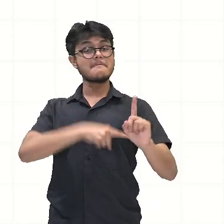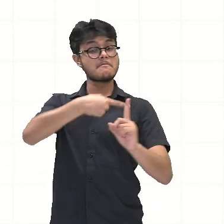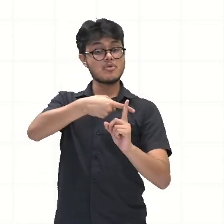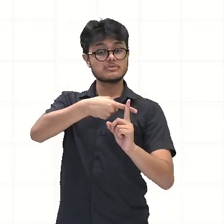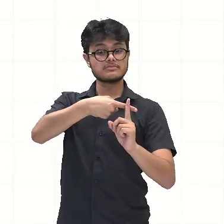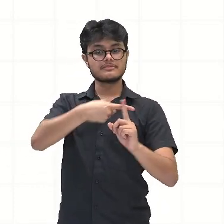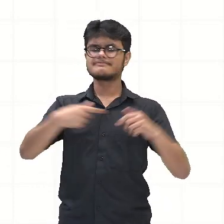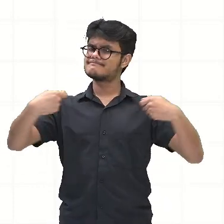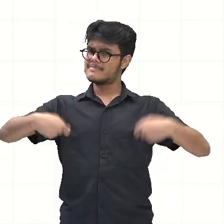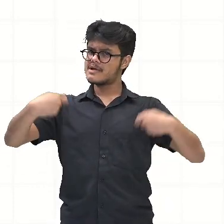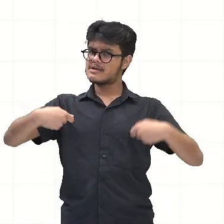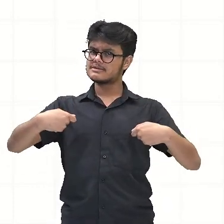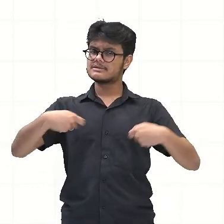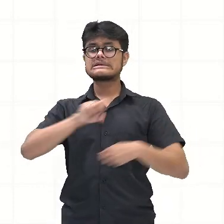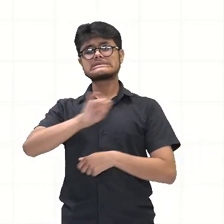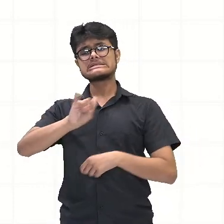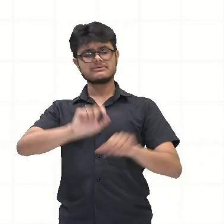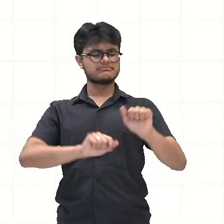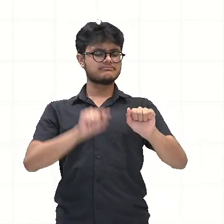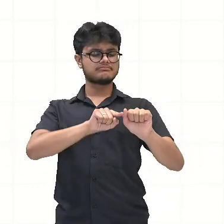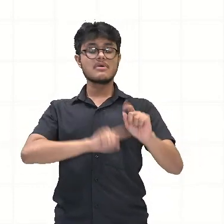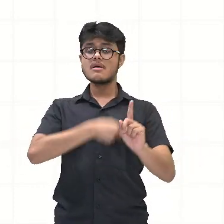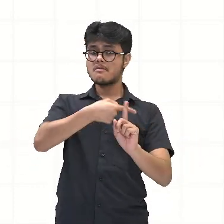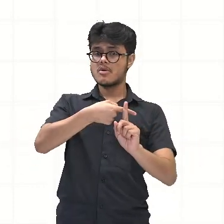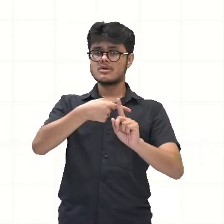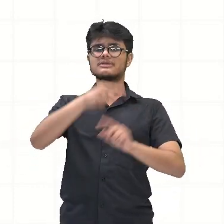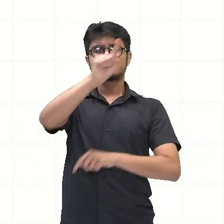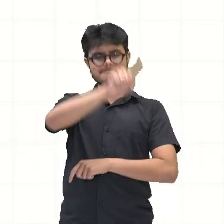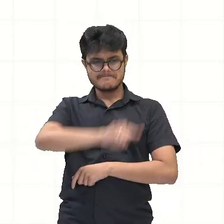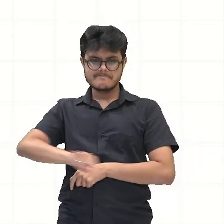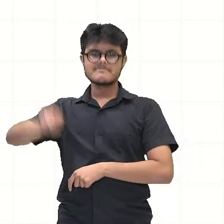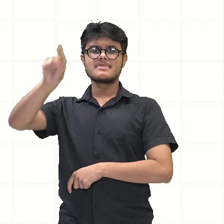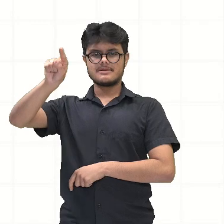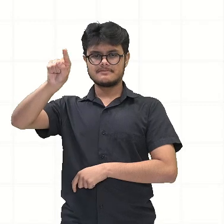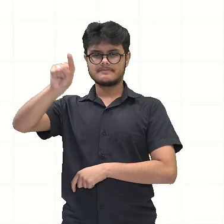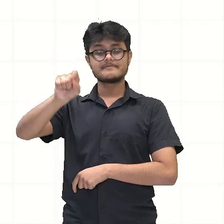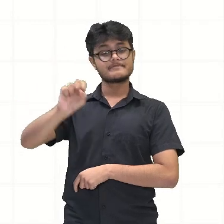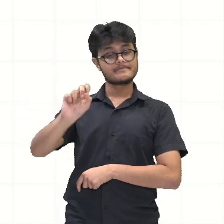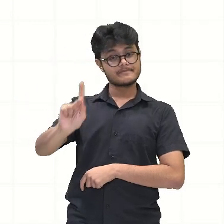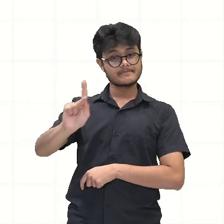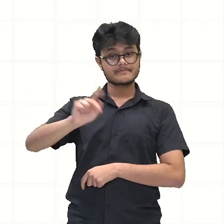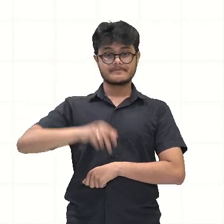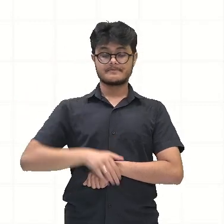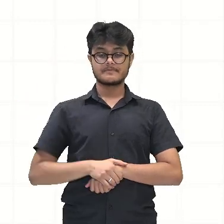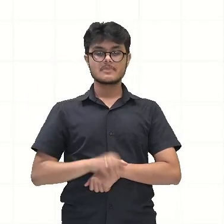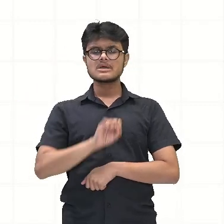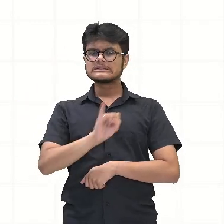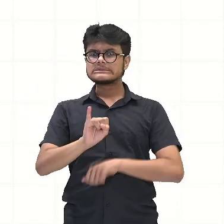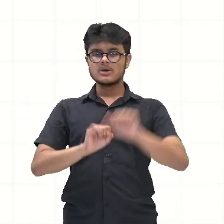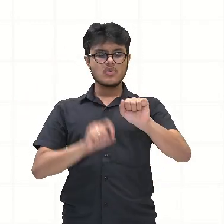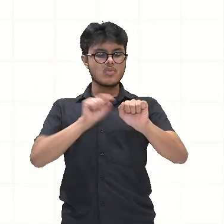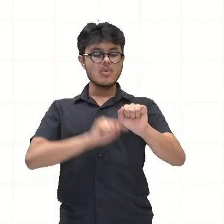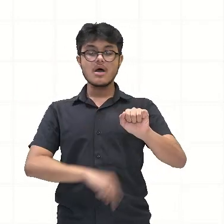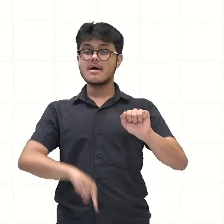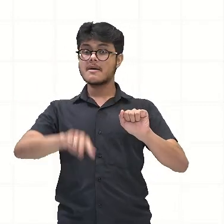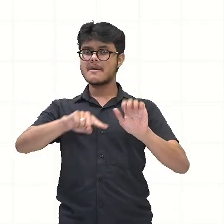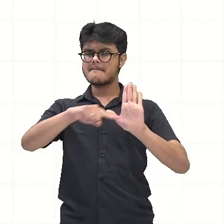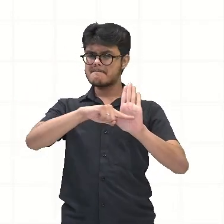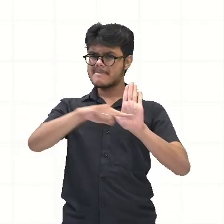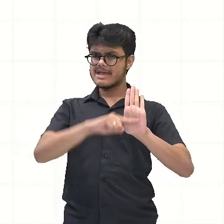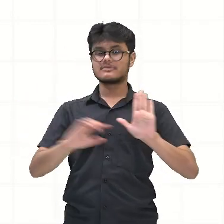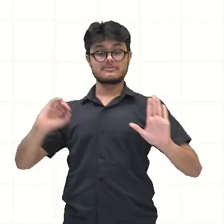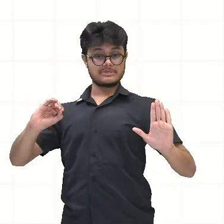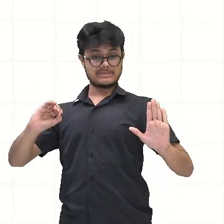positivo. Se o A for positivo, a concavidade é voltada para cima. Se o A é menor